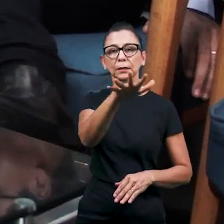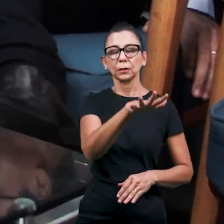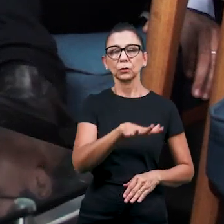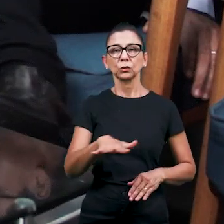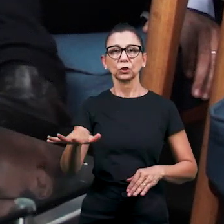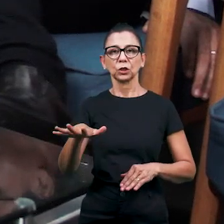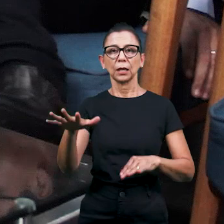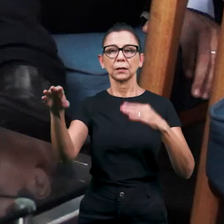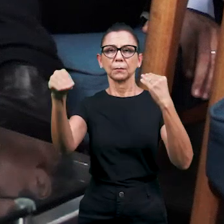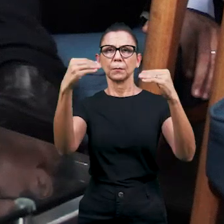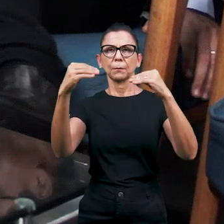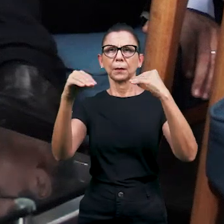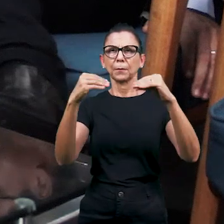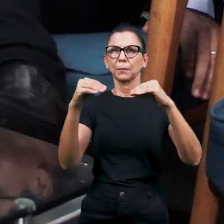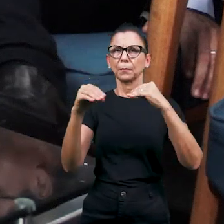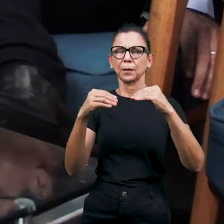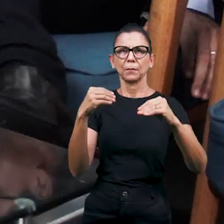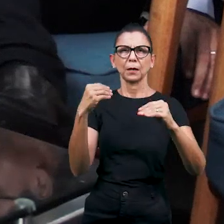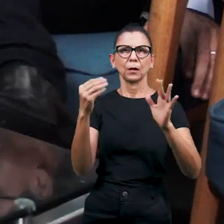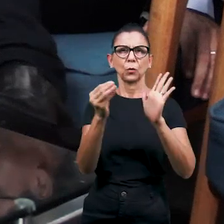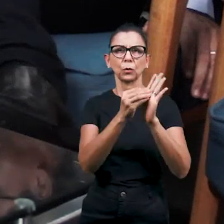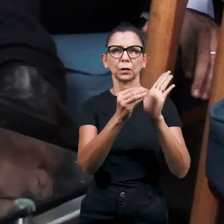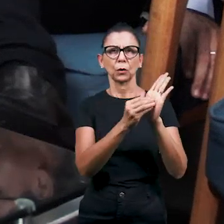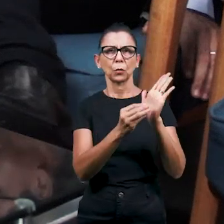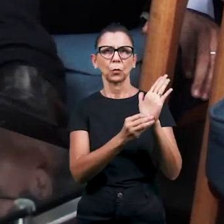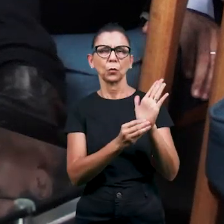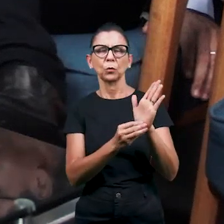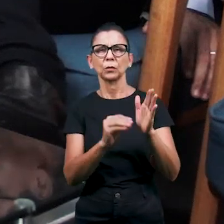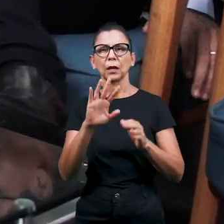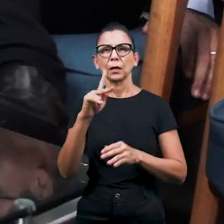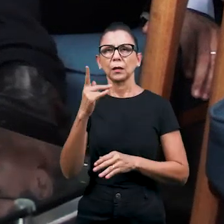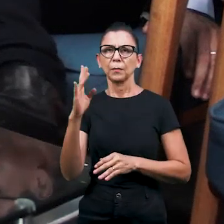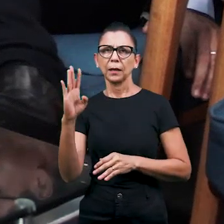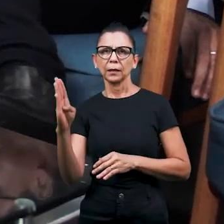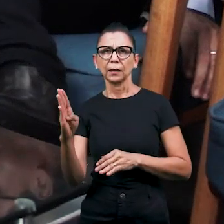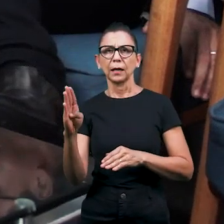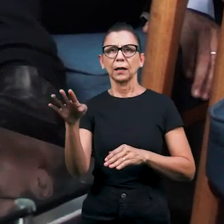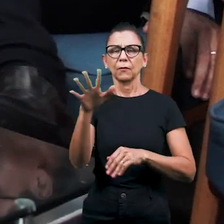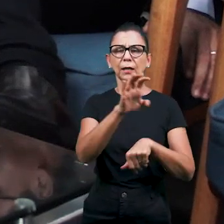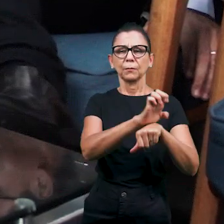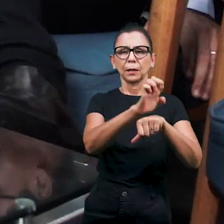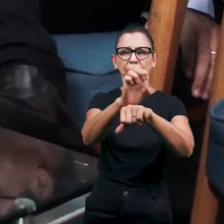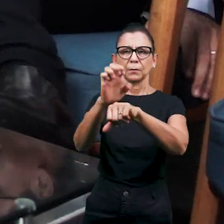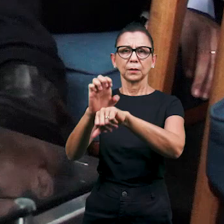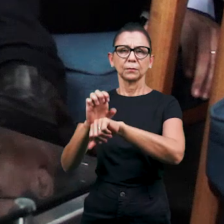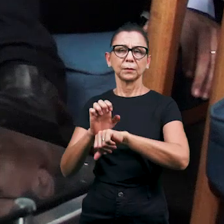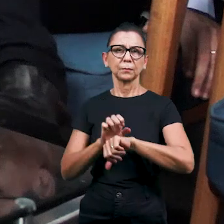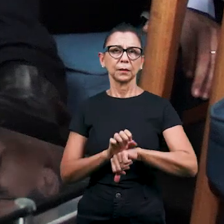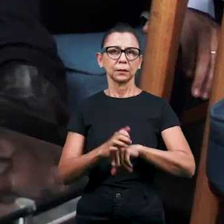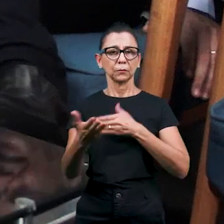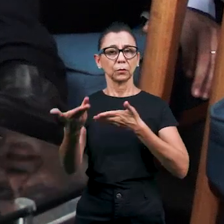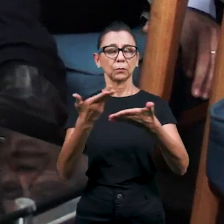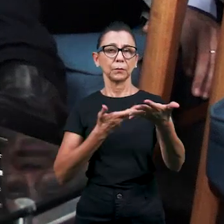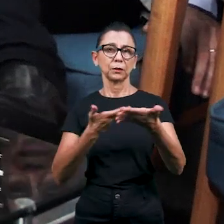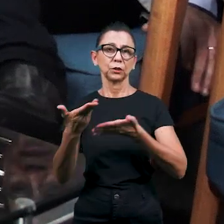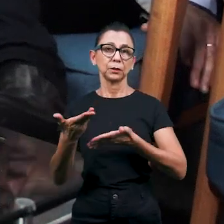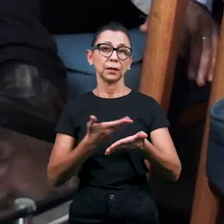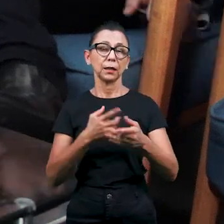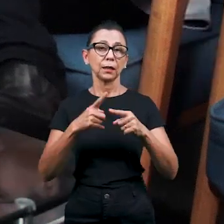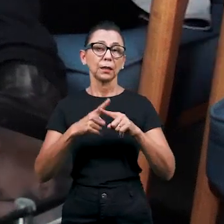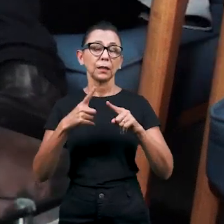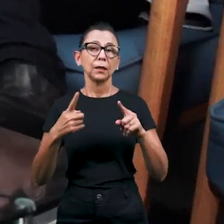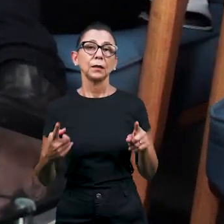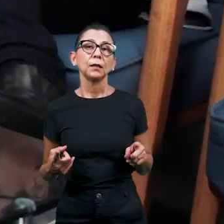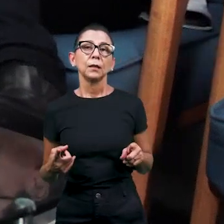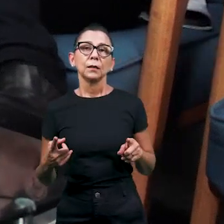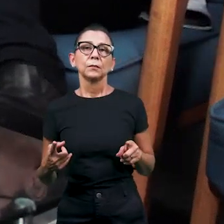página é do presbitério. Mas nas primeiras semanas tem que consolidar um pouquinho, depois a gente vai abrir para todo mundo. Graças a Deus. Daqui a pouco a